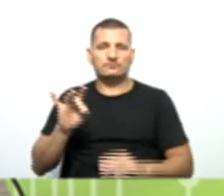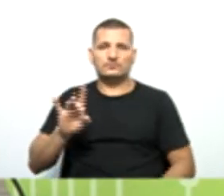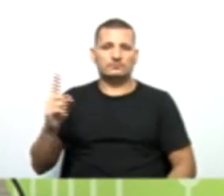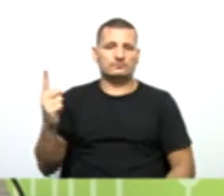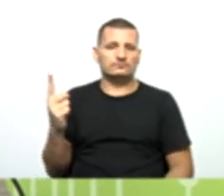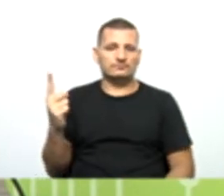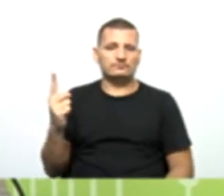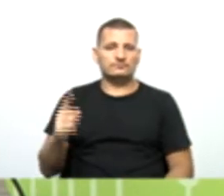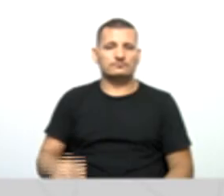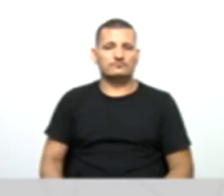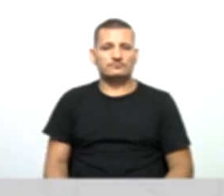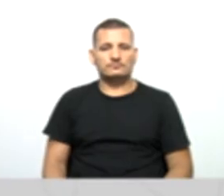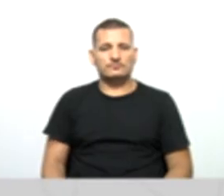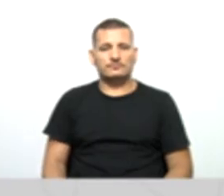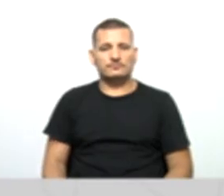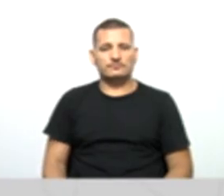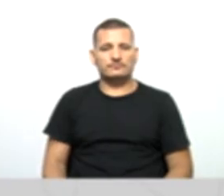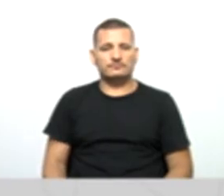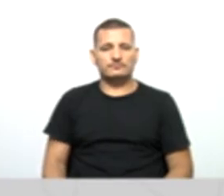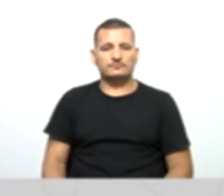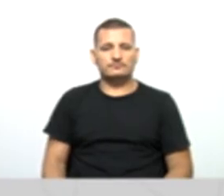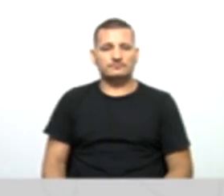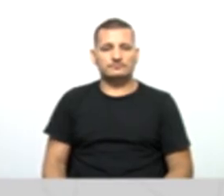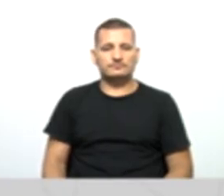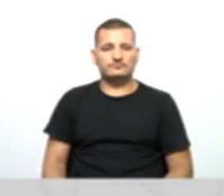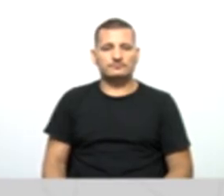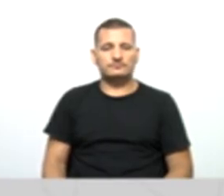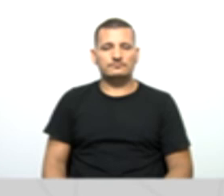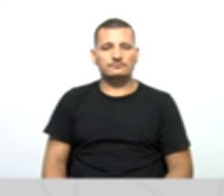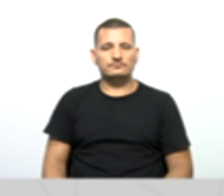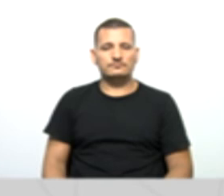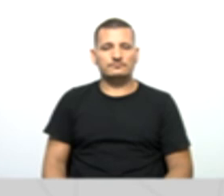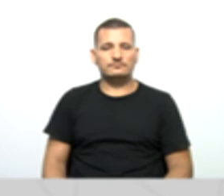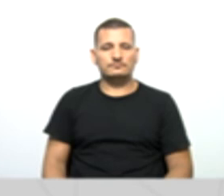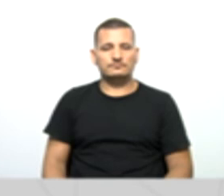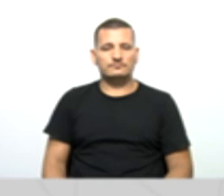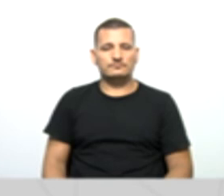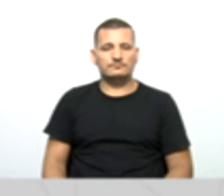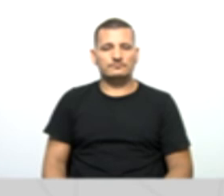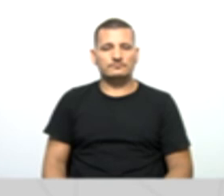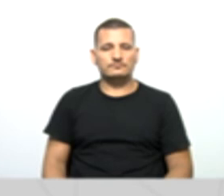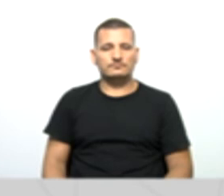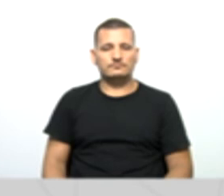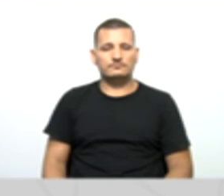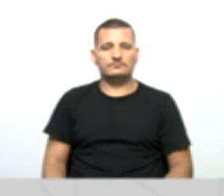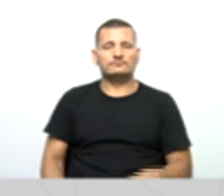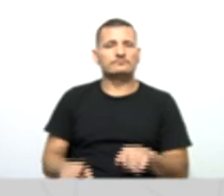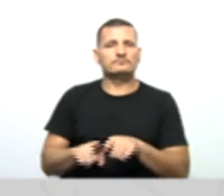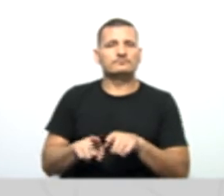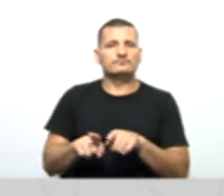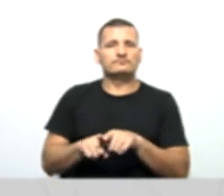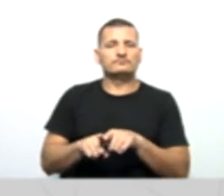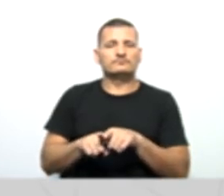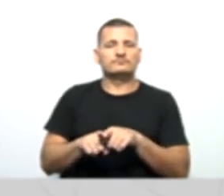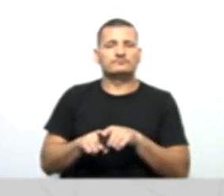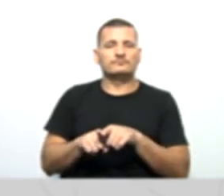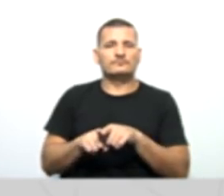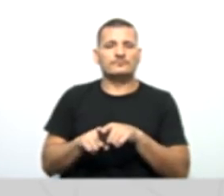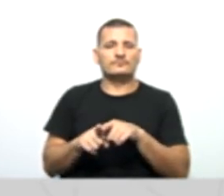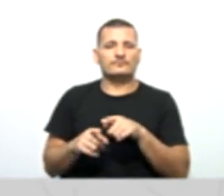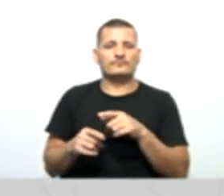um. Outra atividade que a gente tem que fazer é alinhar as expectativas. Tá? Ou